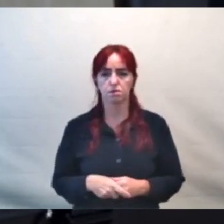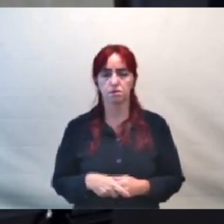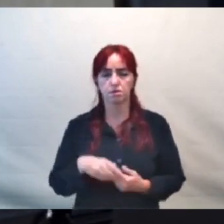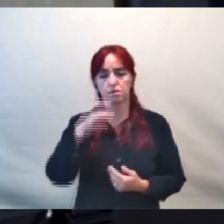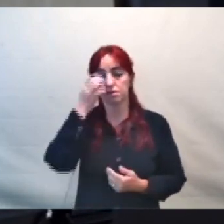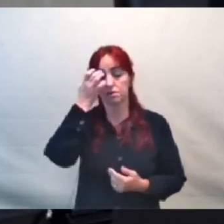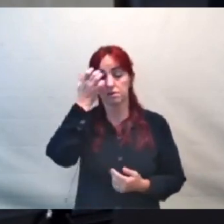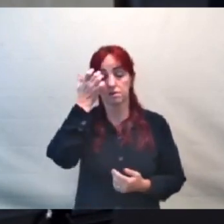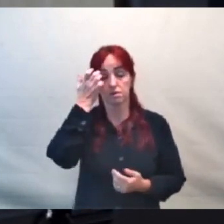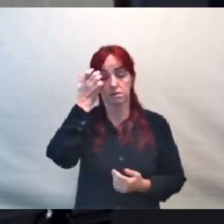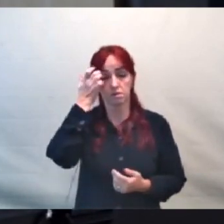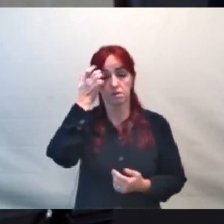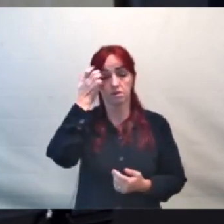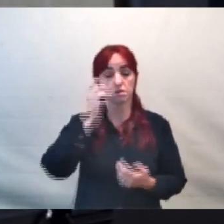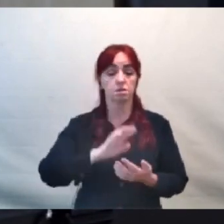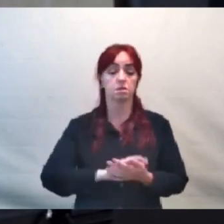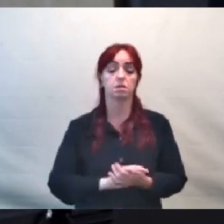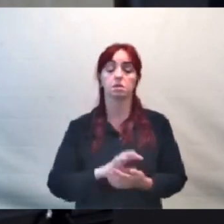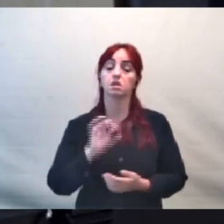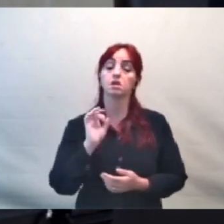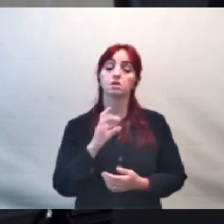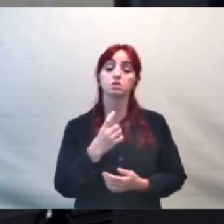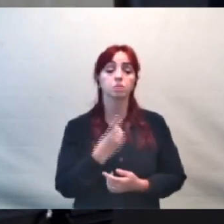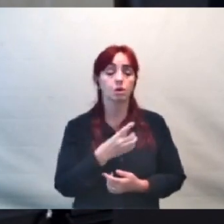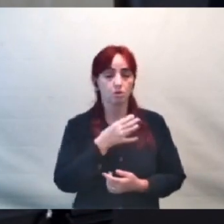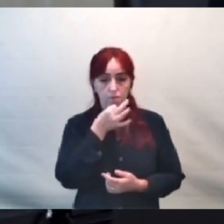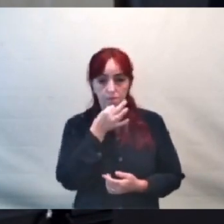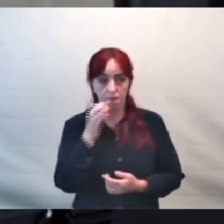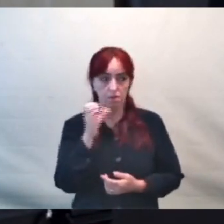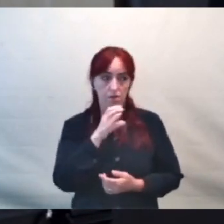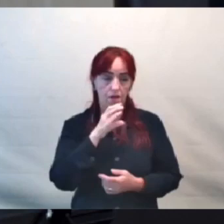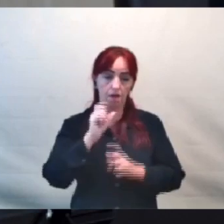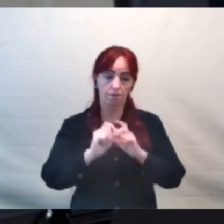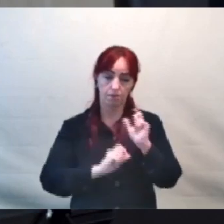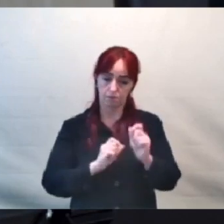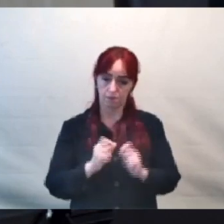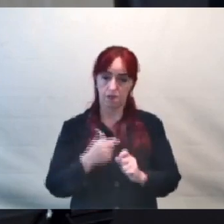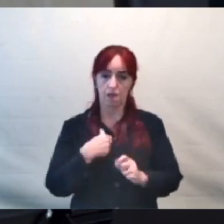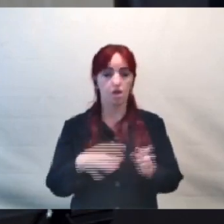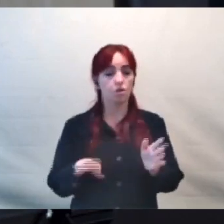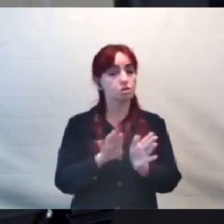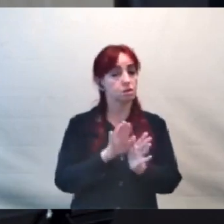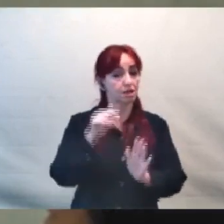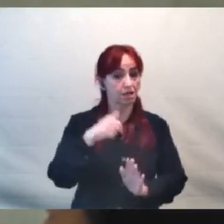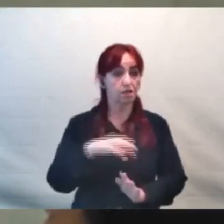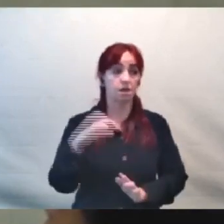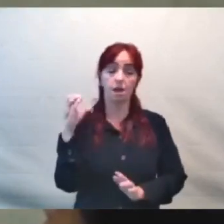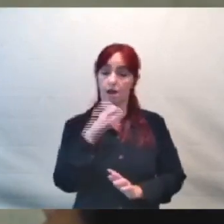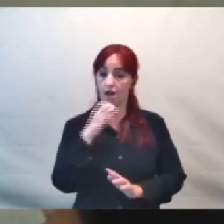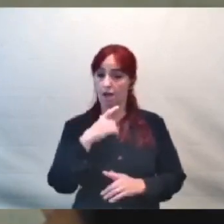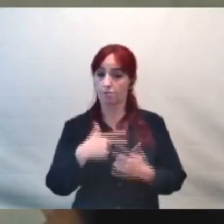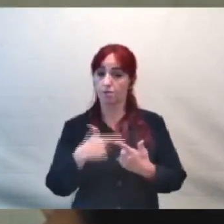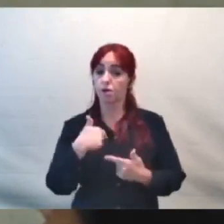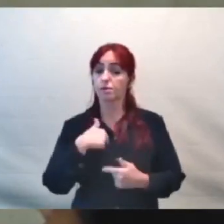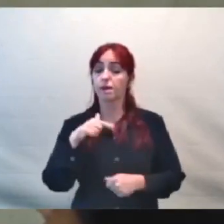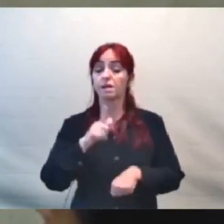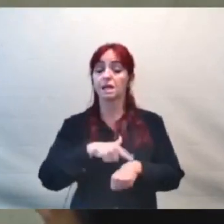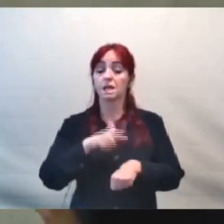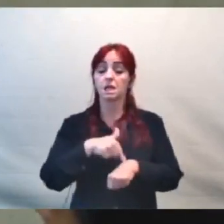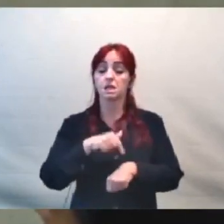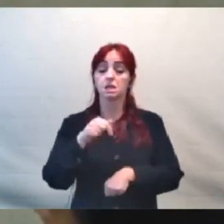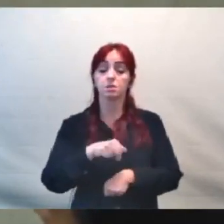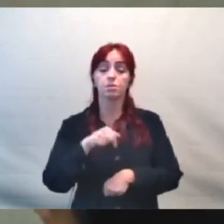Só uma questão rapidamente. Pois não, vereador Bruno. Pessoal, eu cheguei aqui correndo, porque eu estava nesse momento, lá